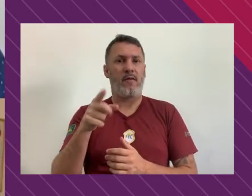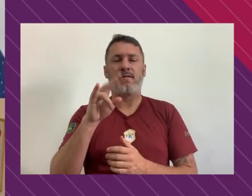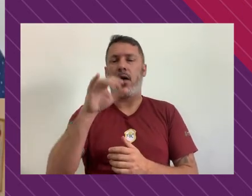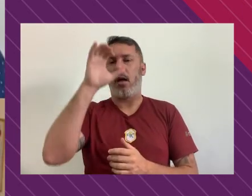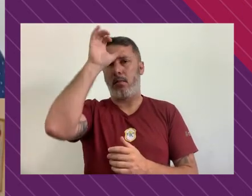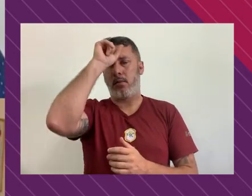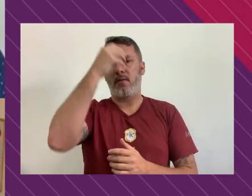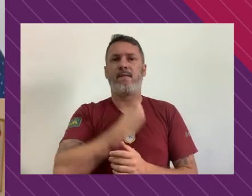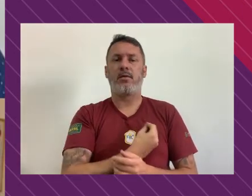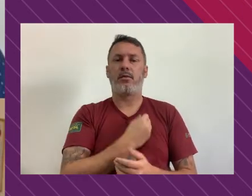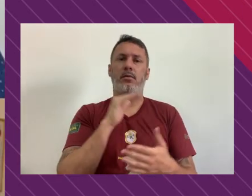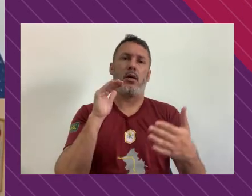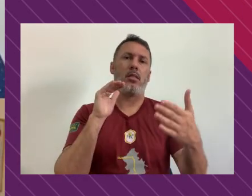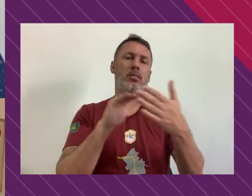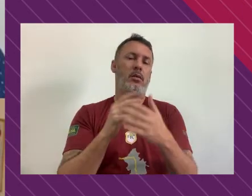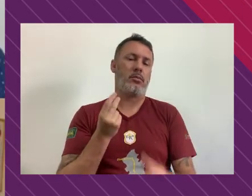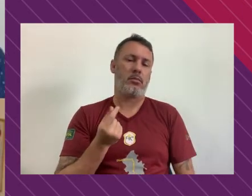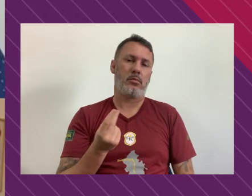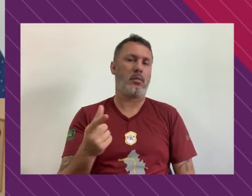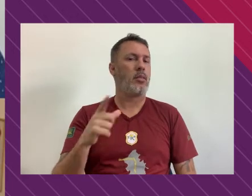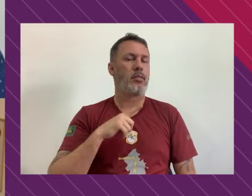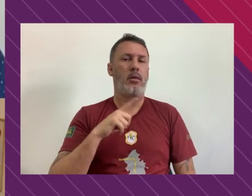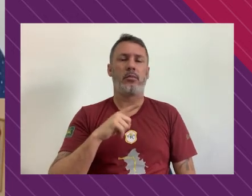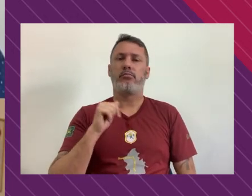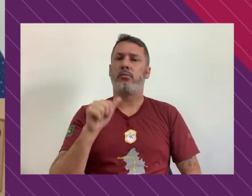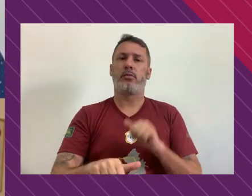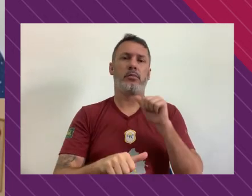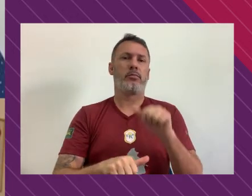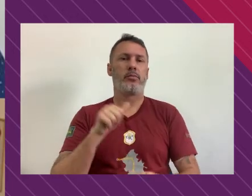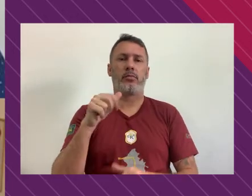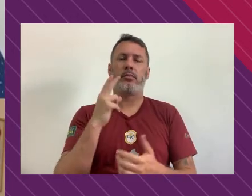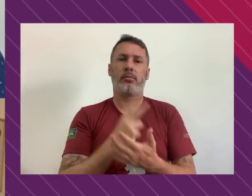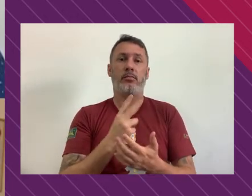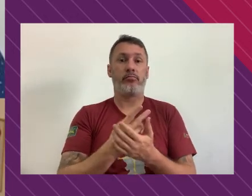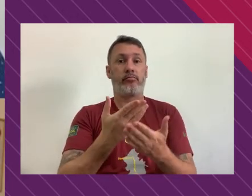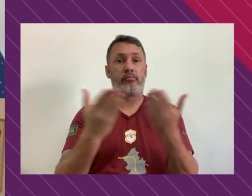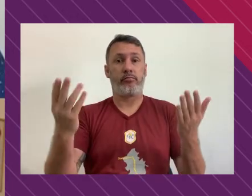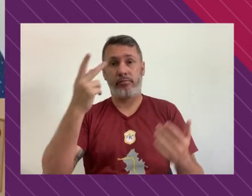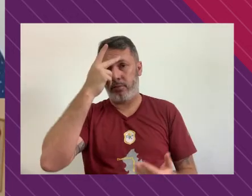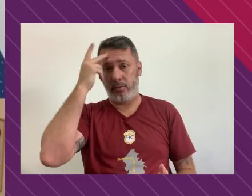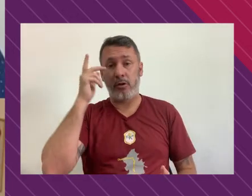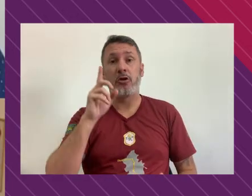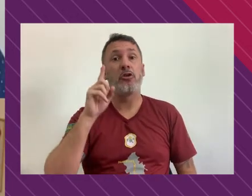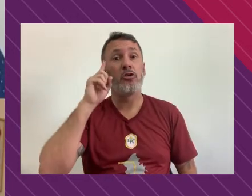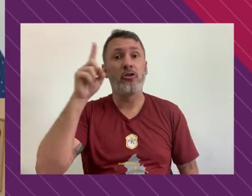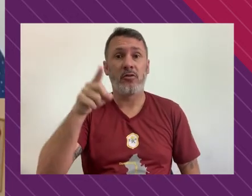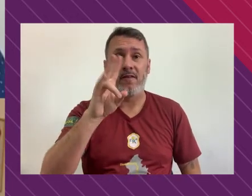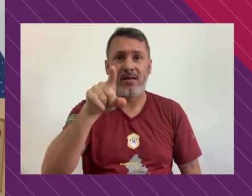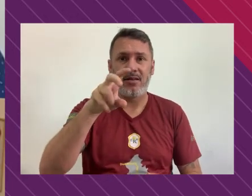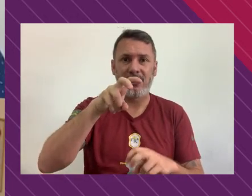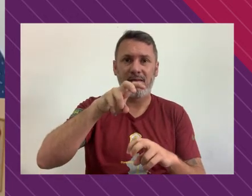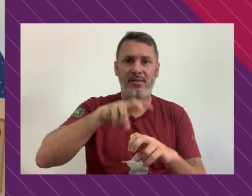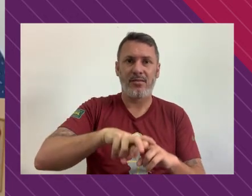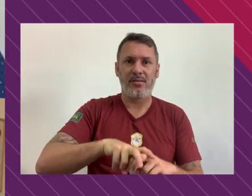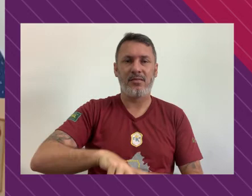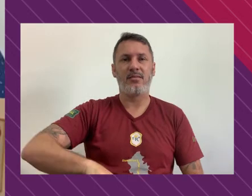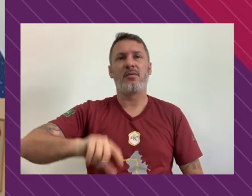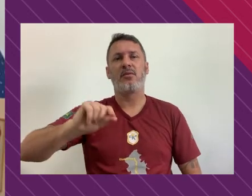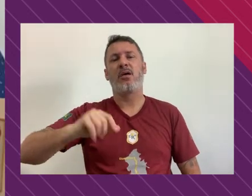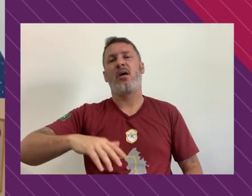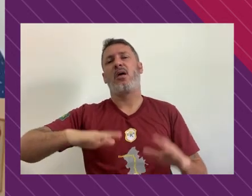meus caros e minhas caras, tudo dando certo, a gente vai viver até os 100 anos de idade, nós que estamos aqui nessa live.